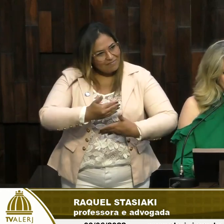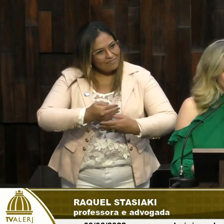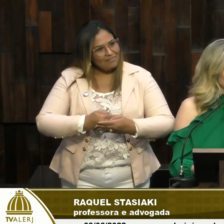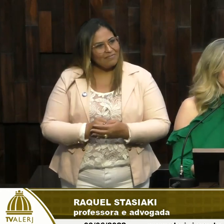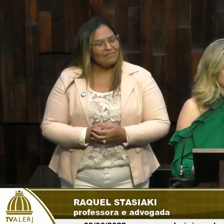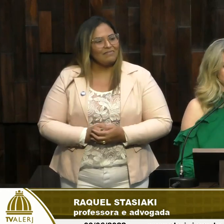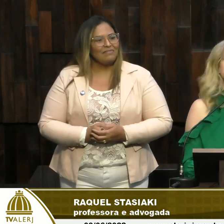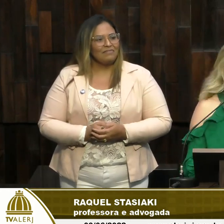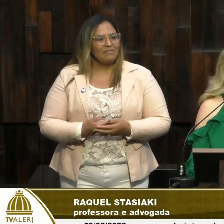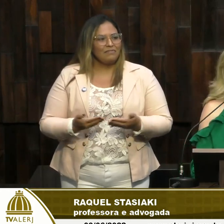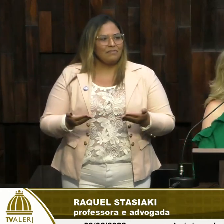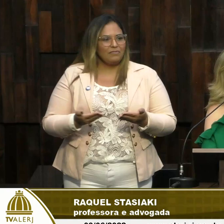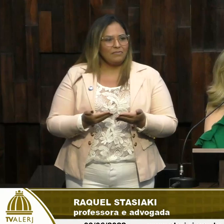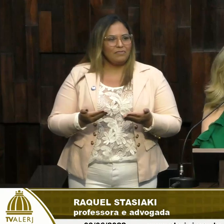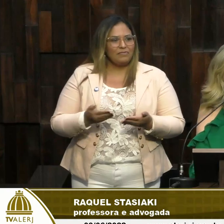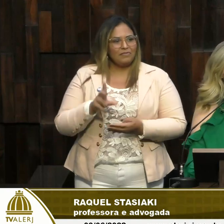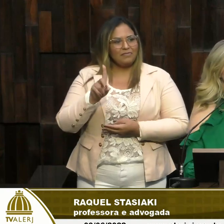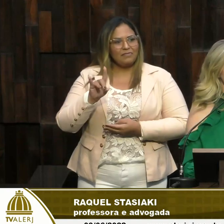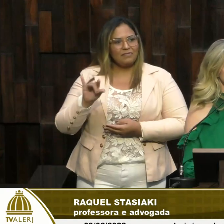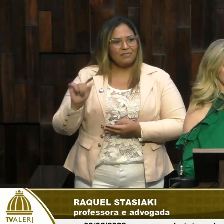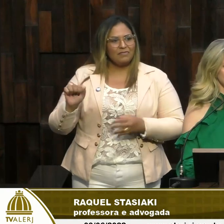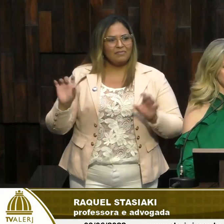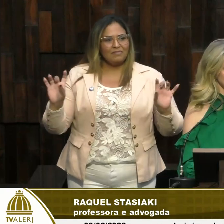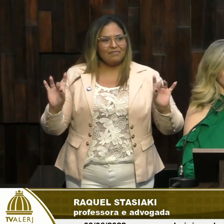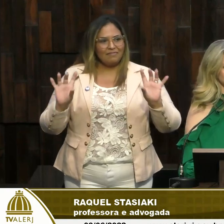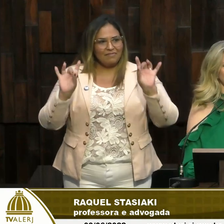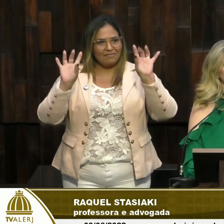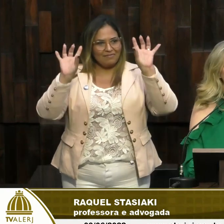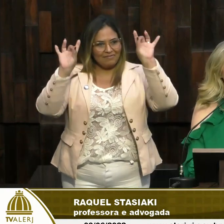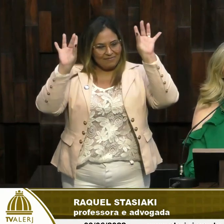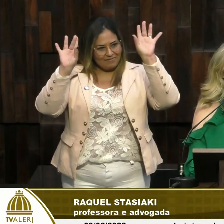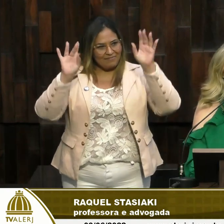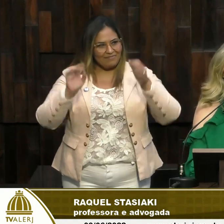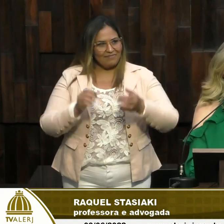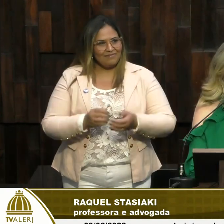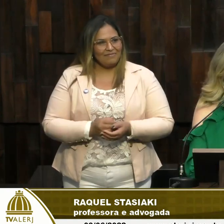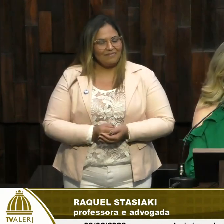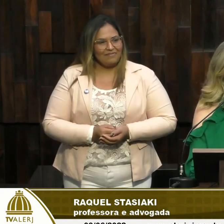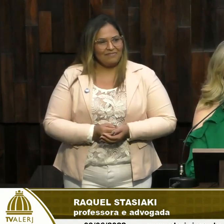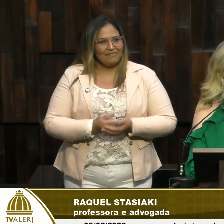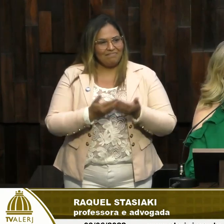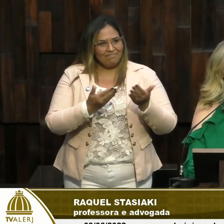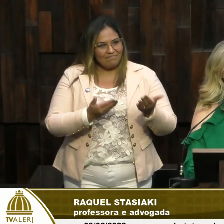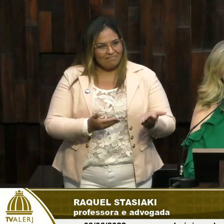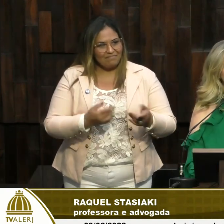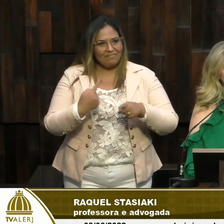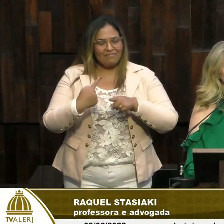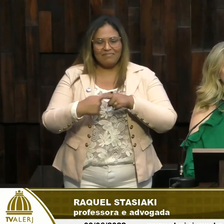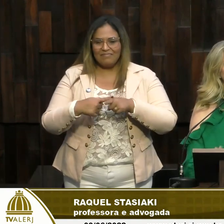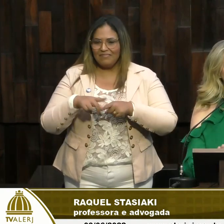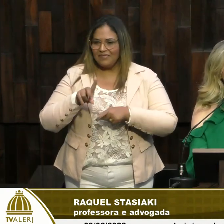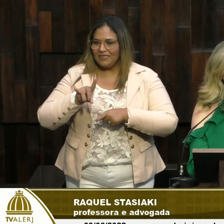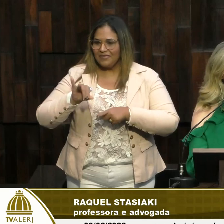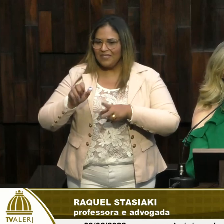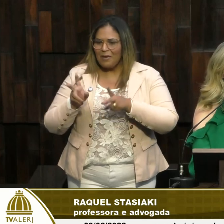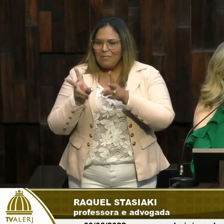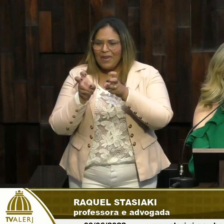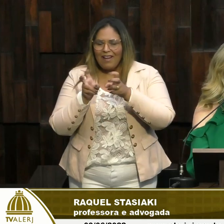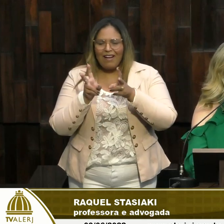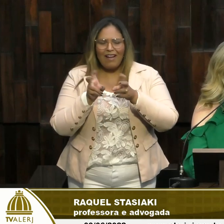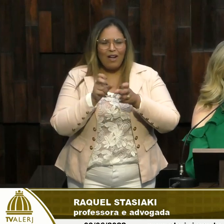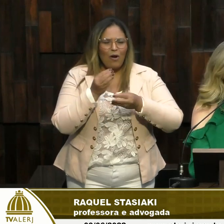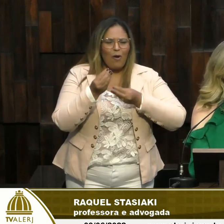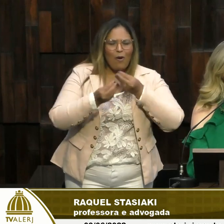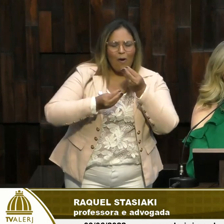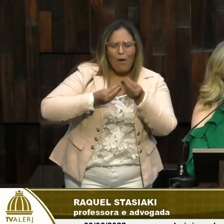E hoje é um dia muito especial para mim, porque é um dia de reconhecimento de 20 anos